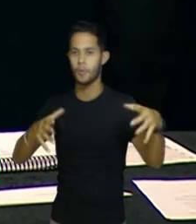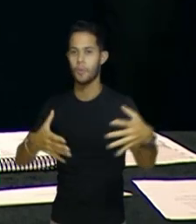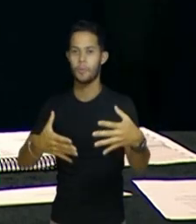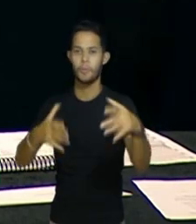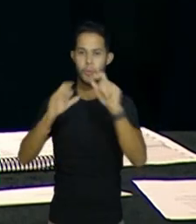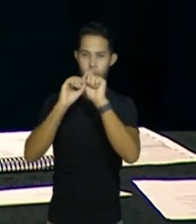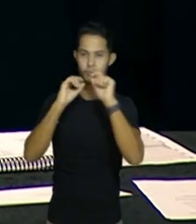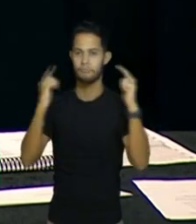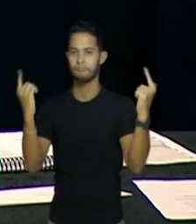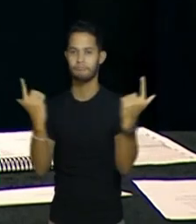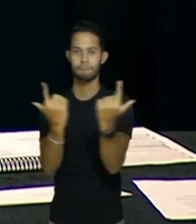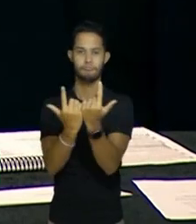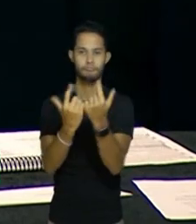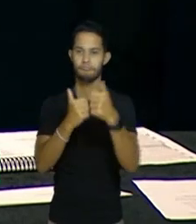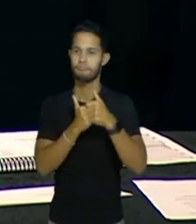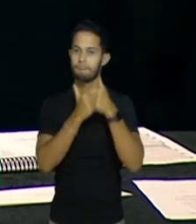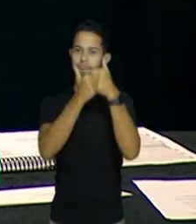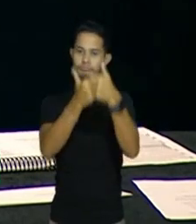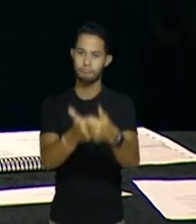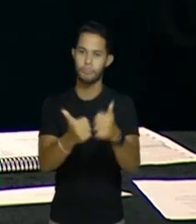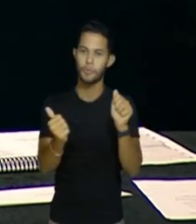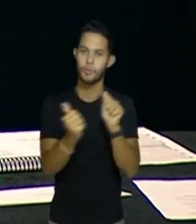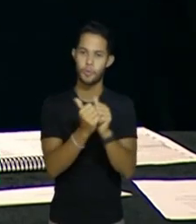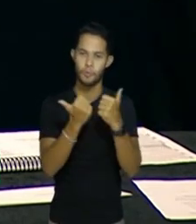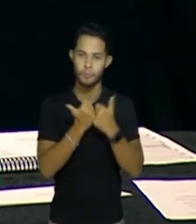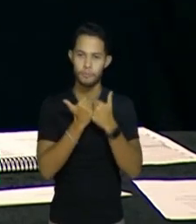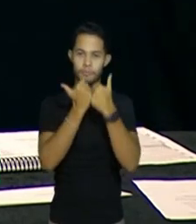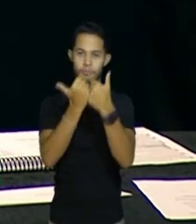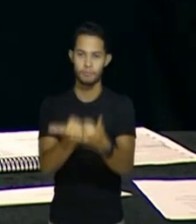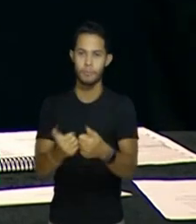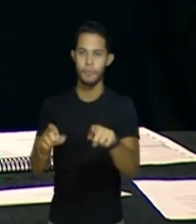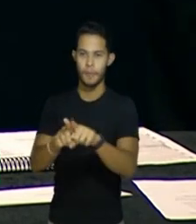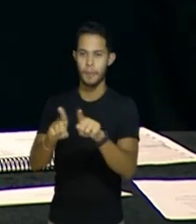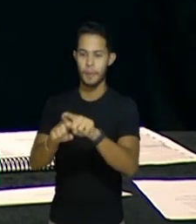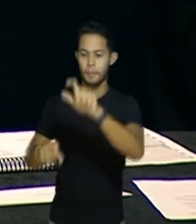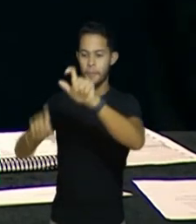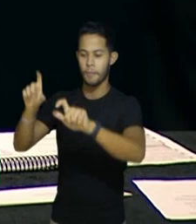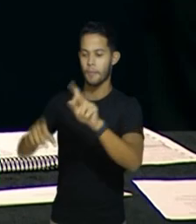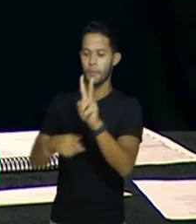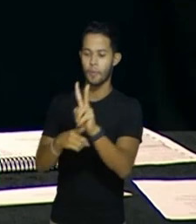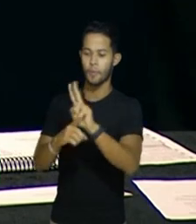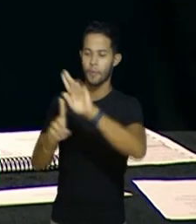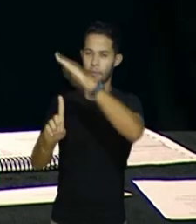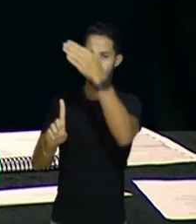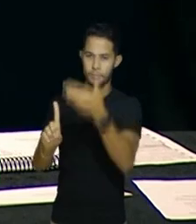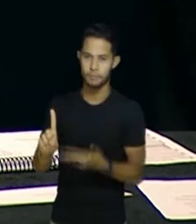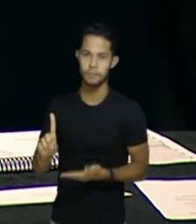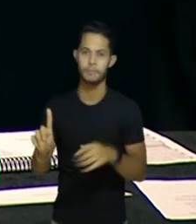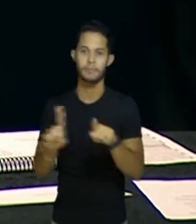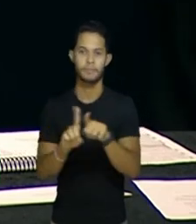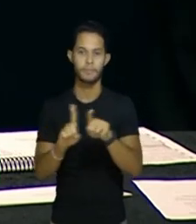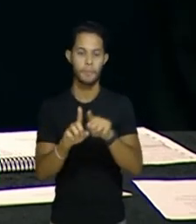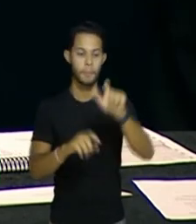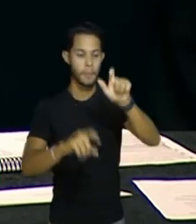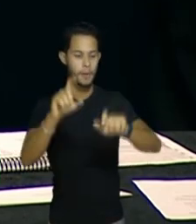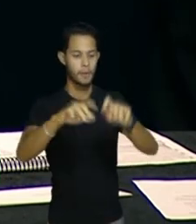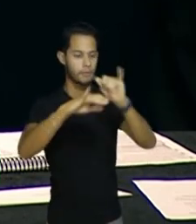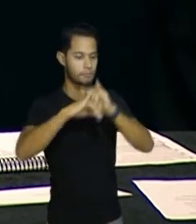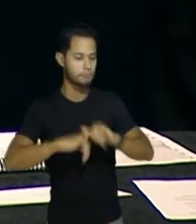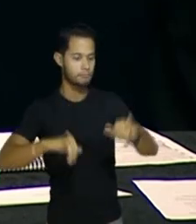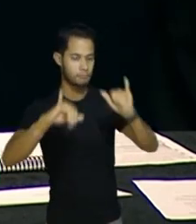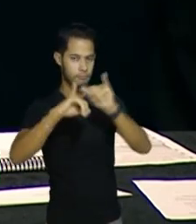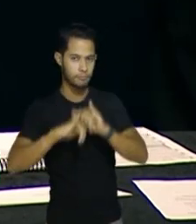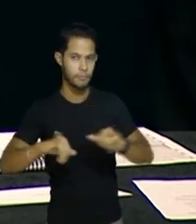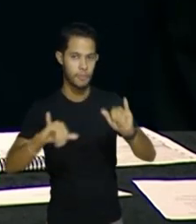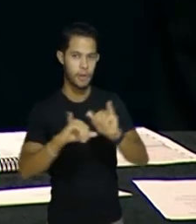Santa Catarina, que nos acompanharam. Agradecer o cerimonial, agradecer o setor de imprensa, através da Diretoria de